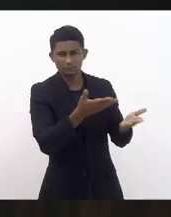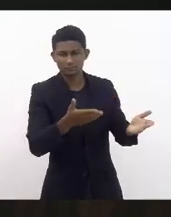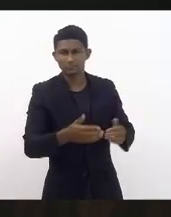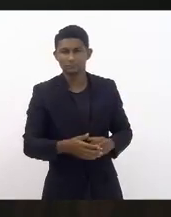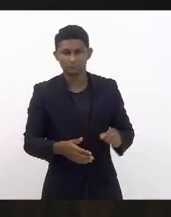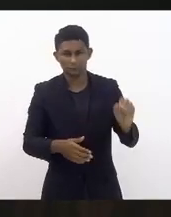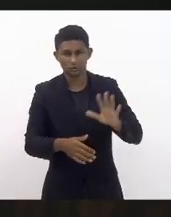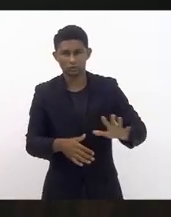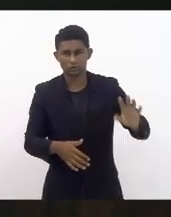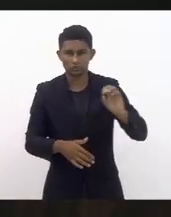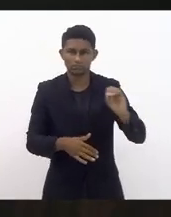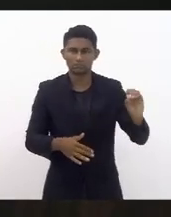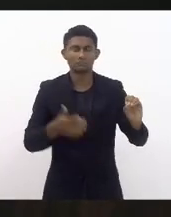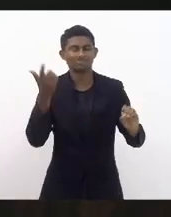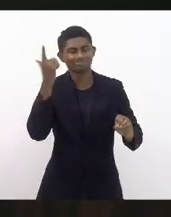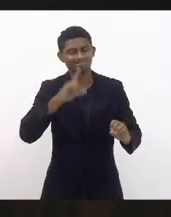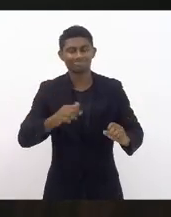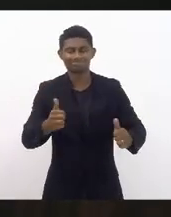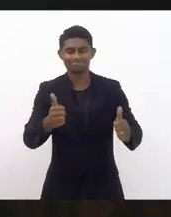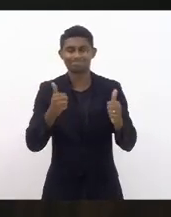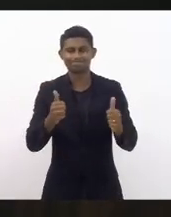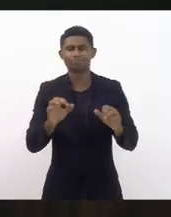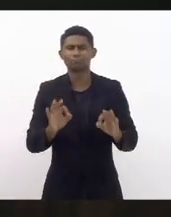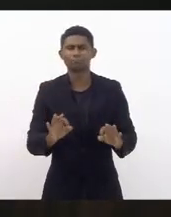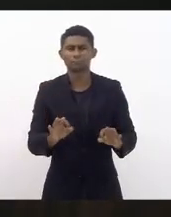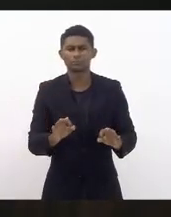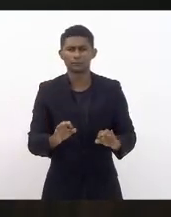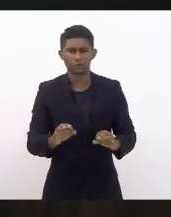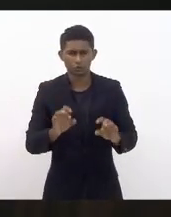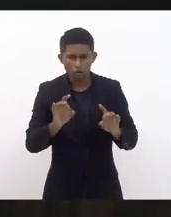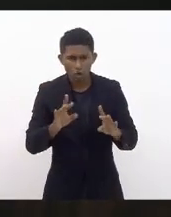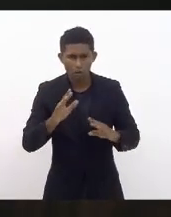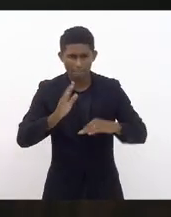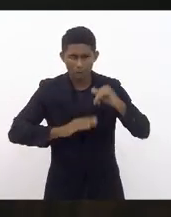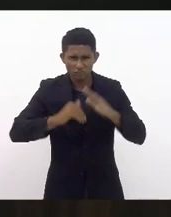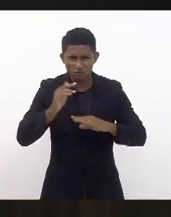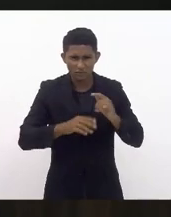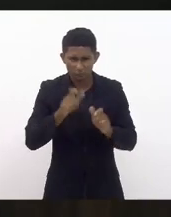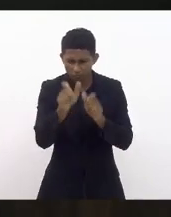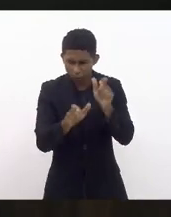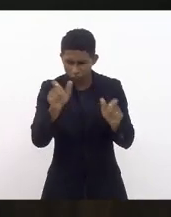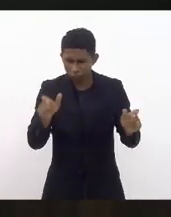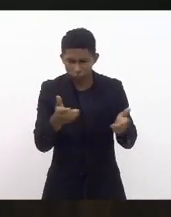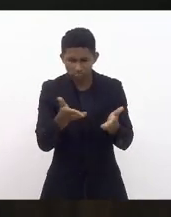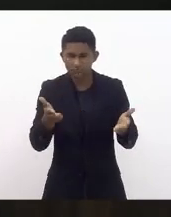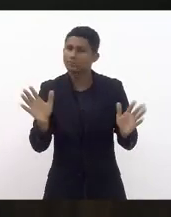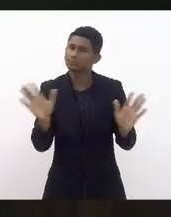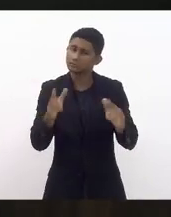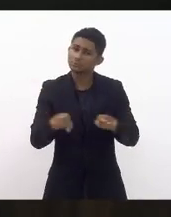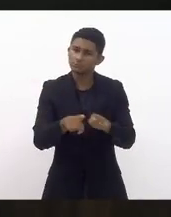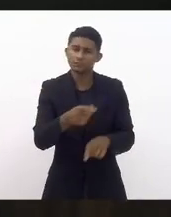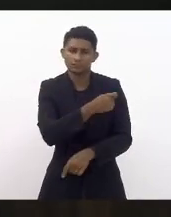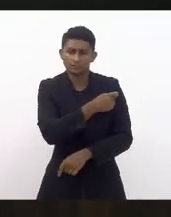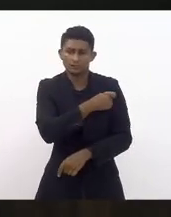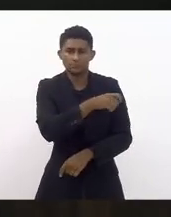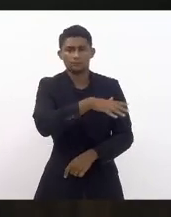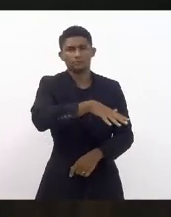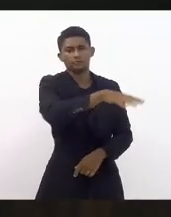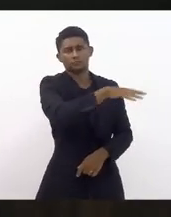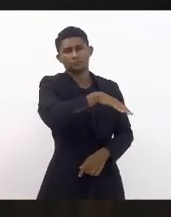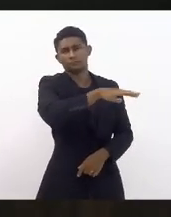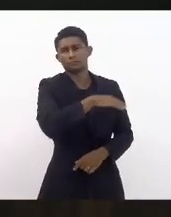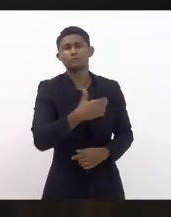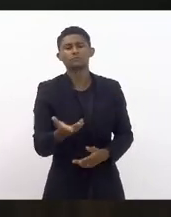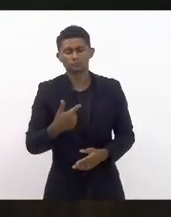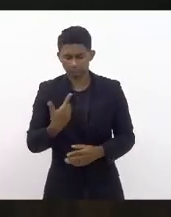hoje saem ganhando, não só os profissionais, mas também os estudantes da região Oeste. Então, eu votei com